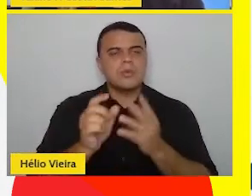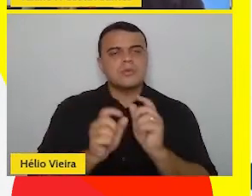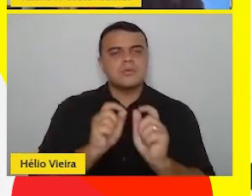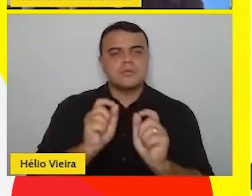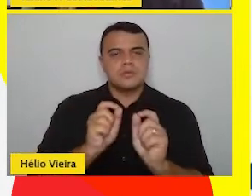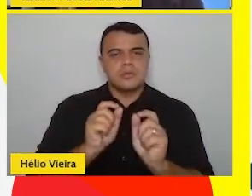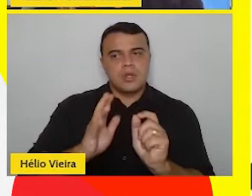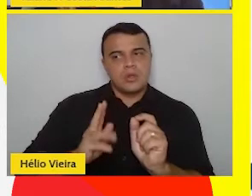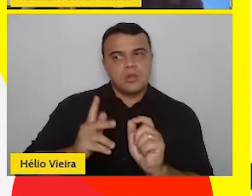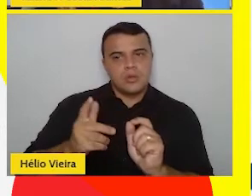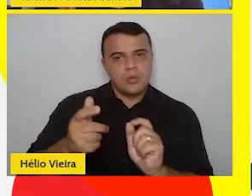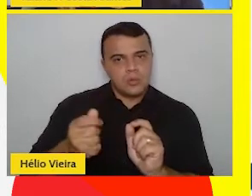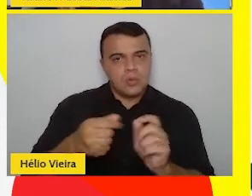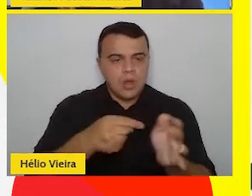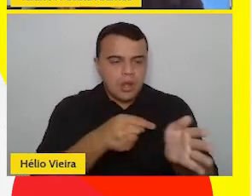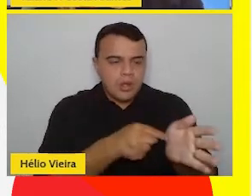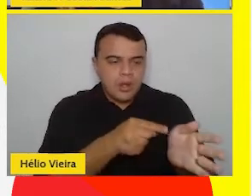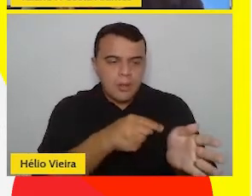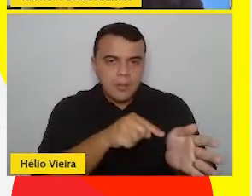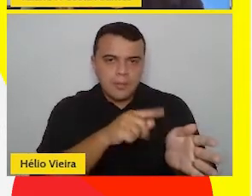tudo começa pelo ponto.